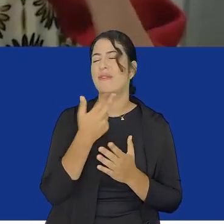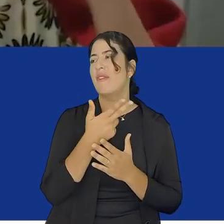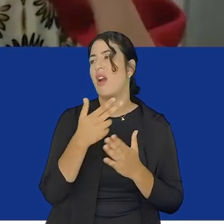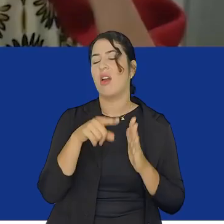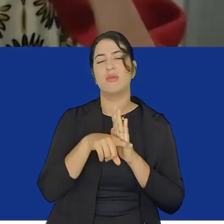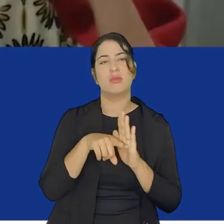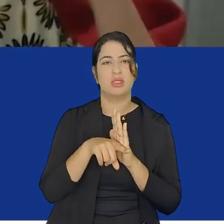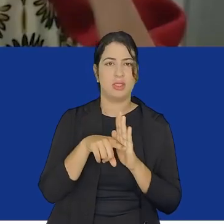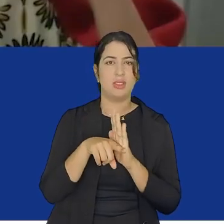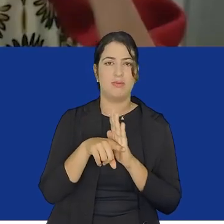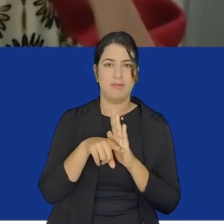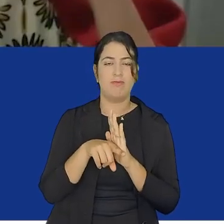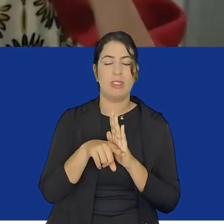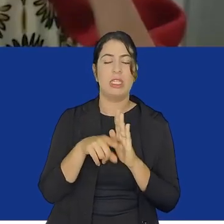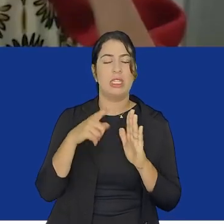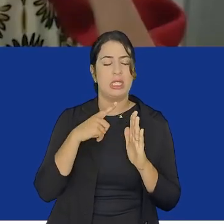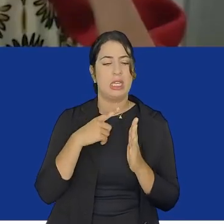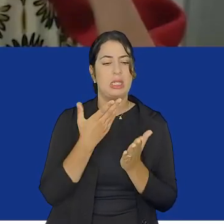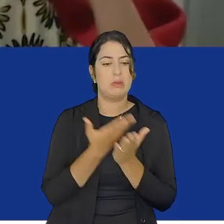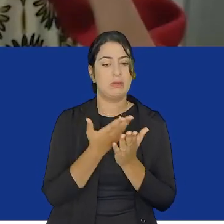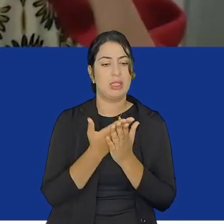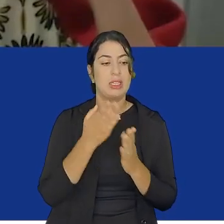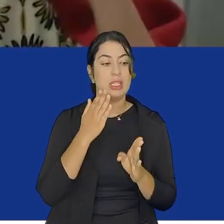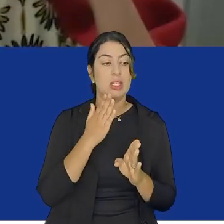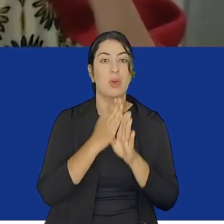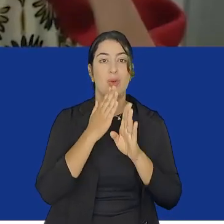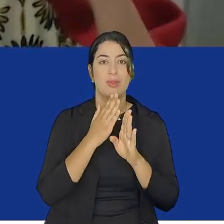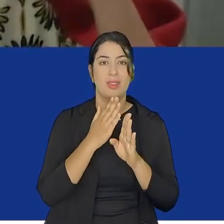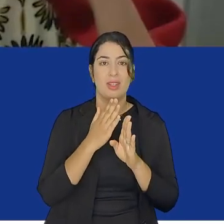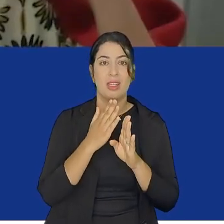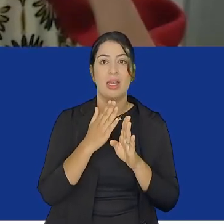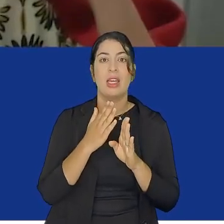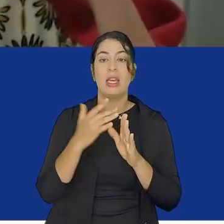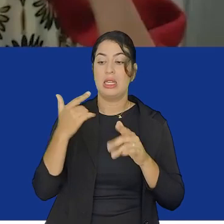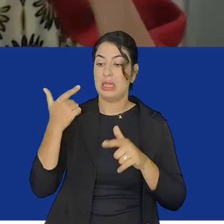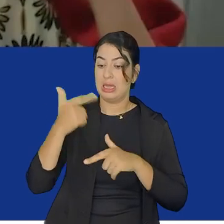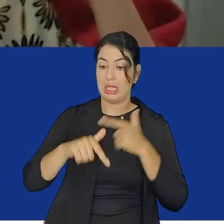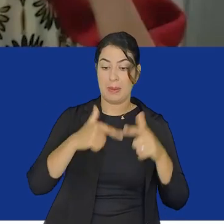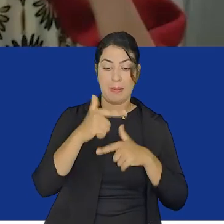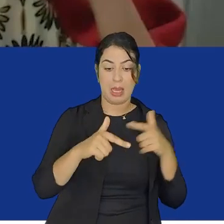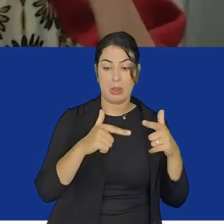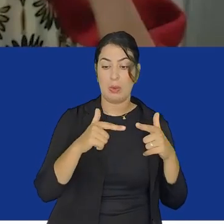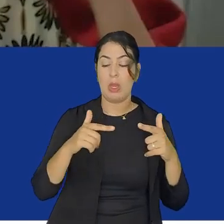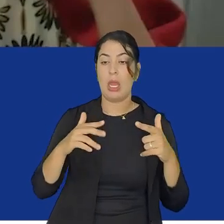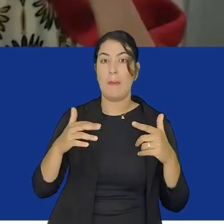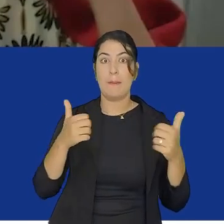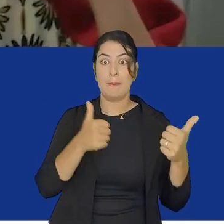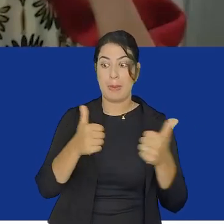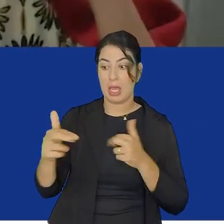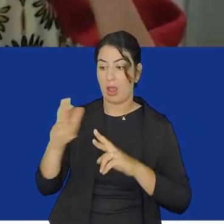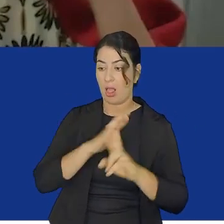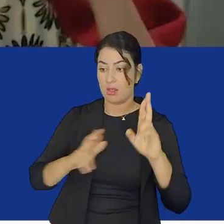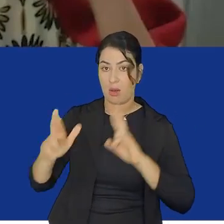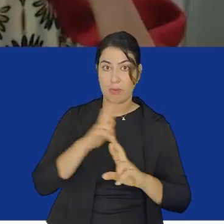pesquisas mostrando que a saúde das relações, elas têm um impacto maior do que fatores genéticos e hábitos de